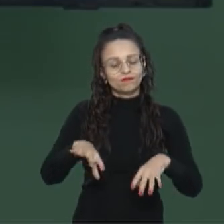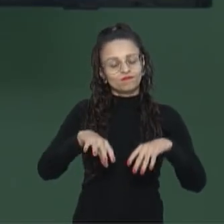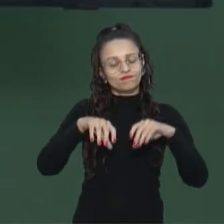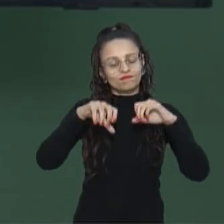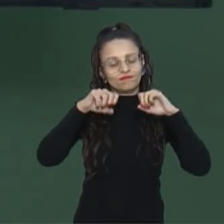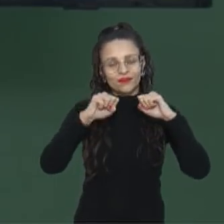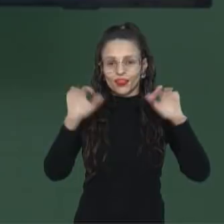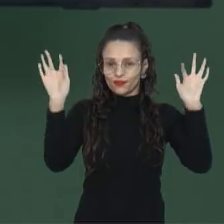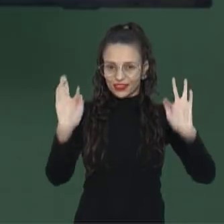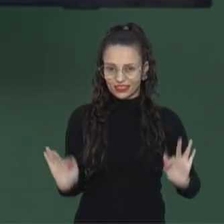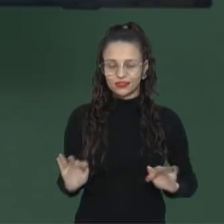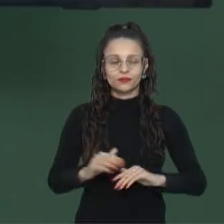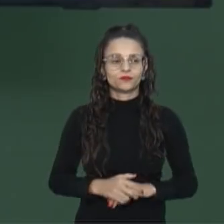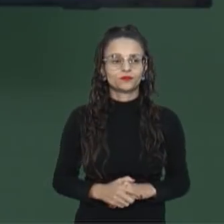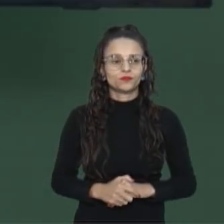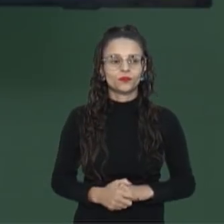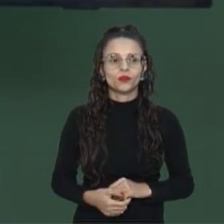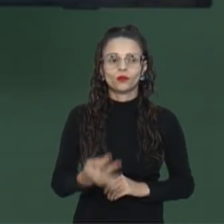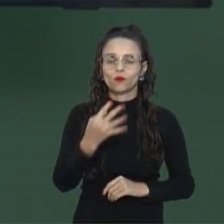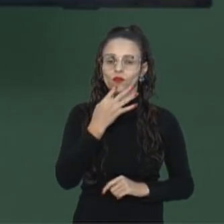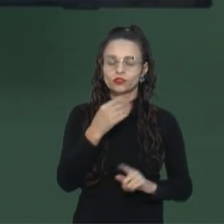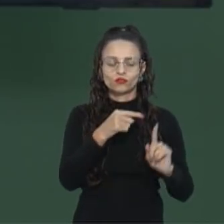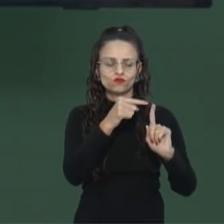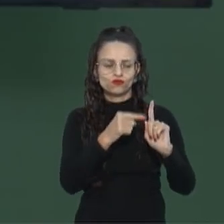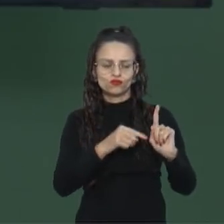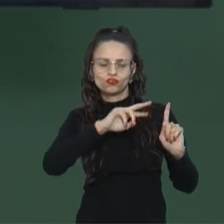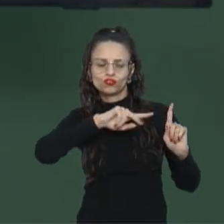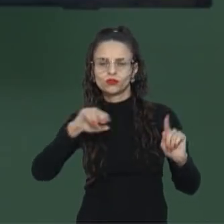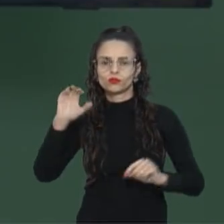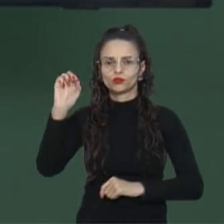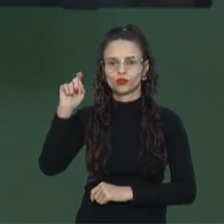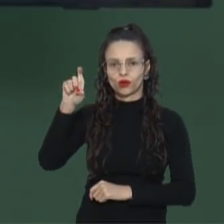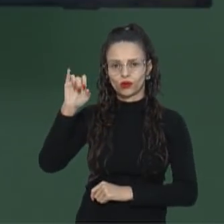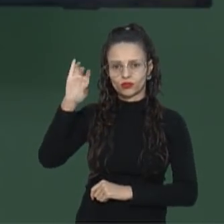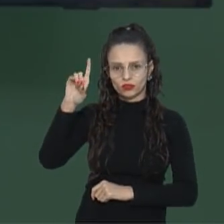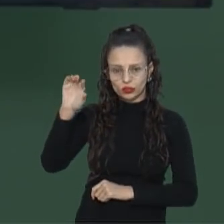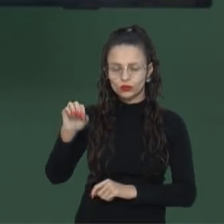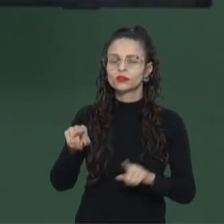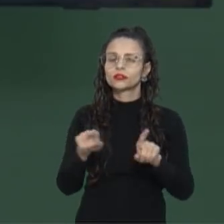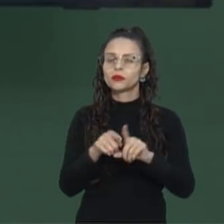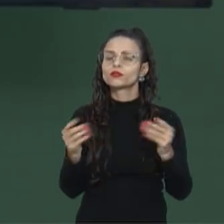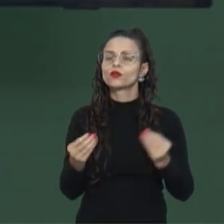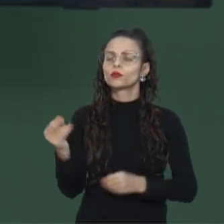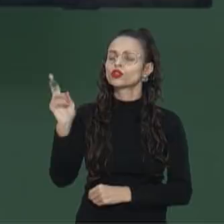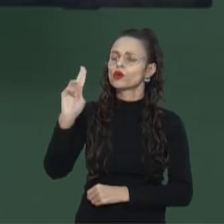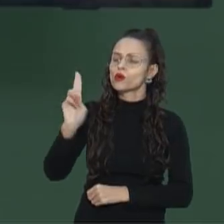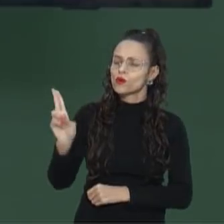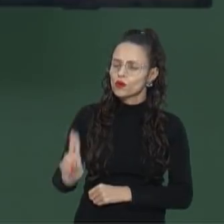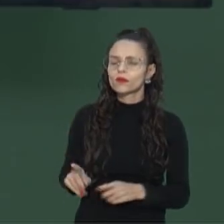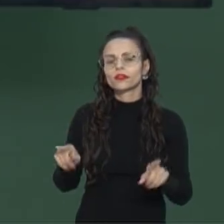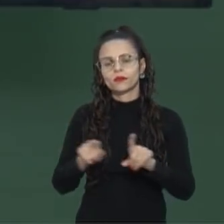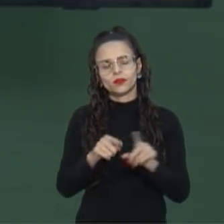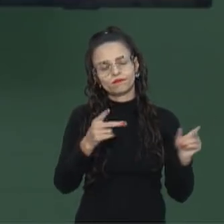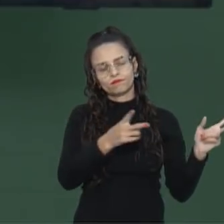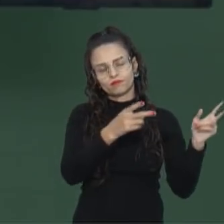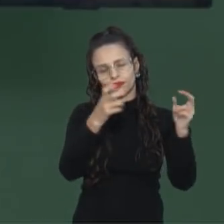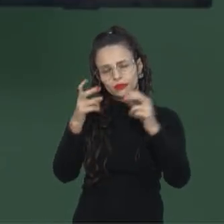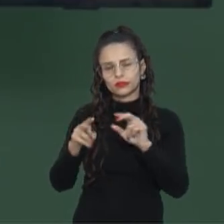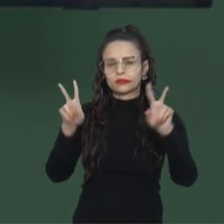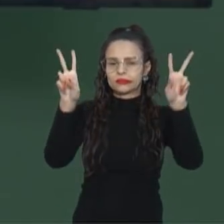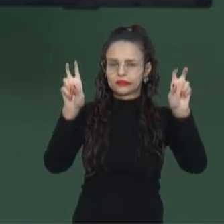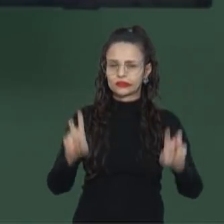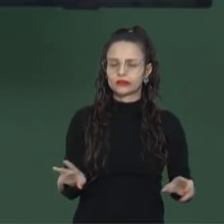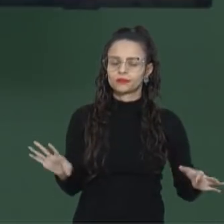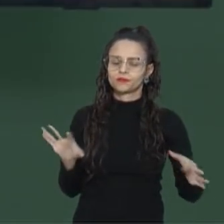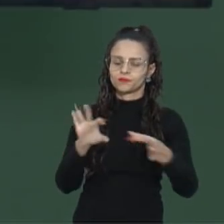respirar feliz. Vamos conhecer os tipos de óxidos, vamos saber como dar nome aos óxidos e perceber demais temas ligados aos